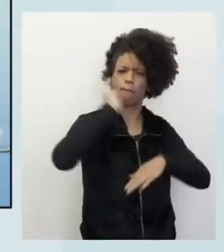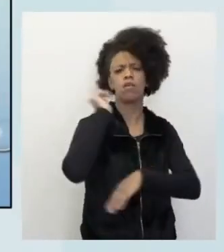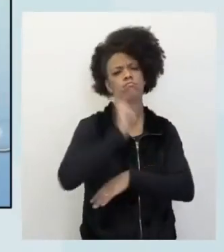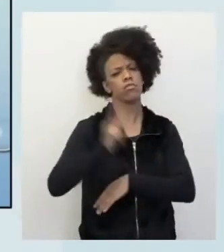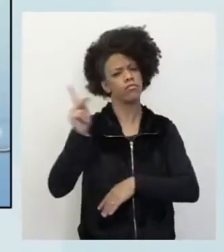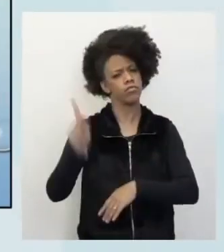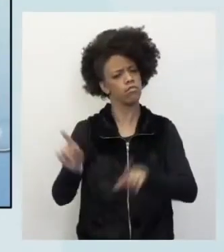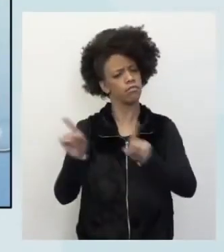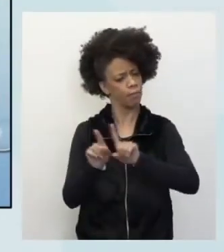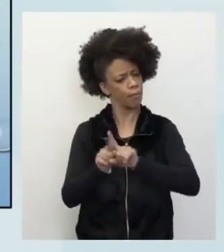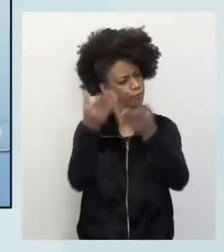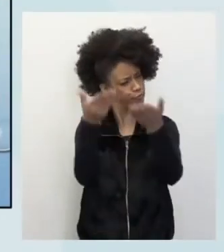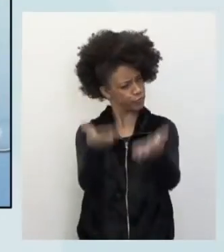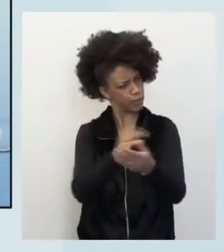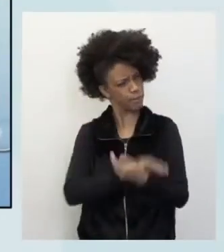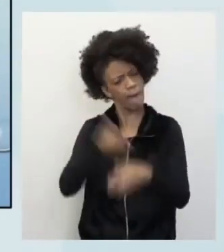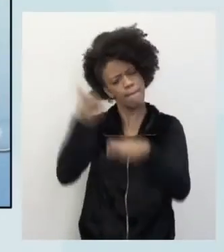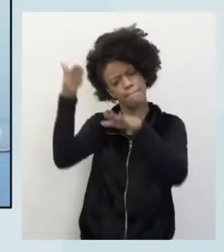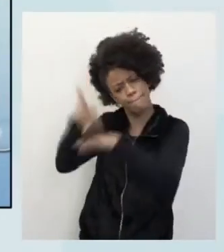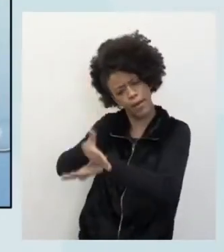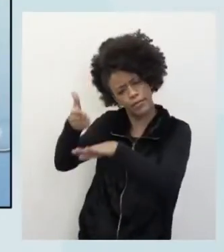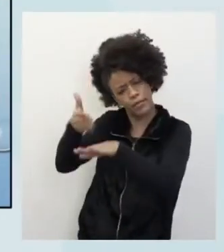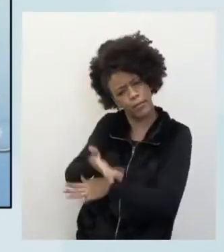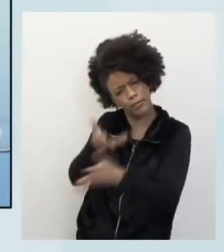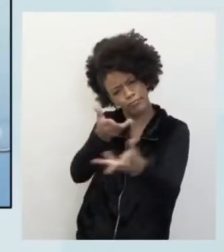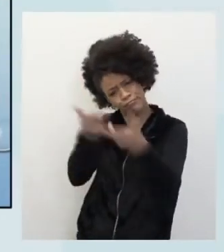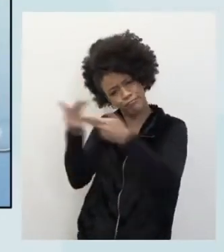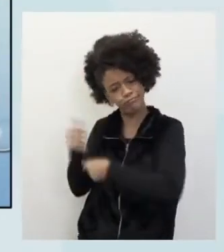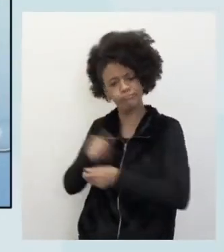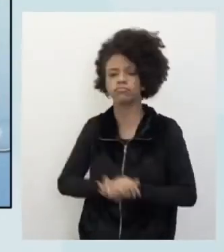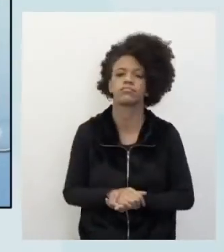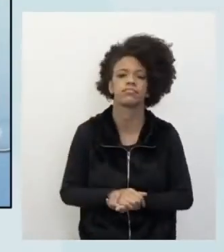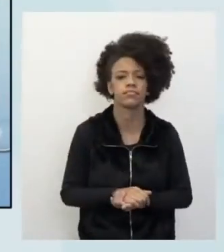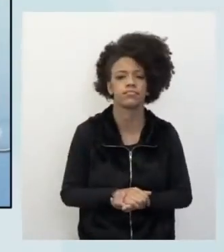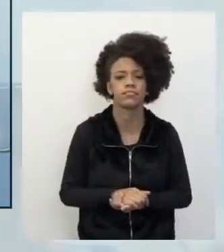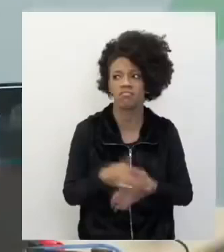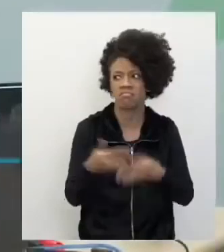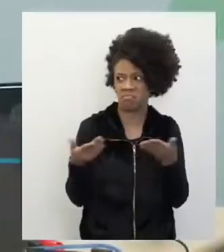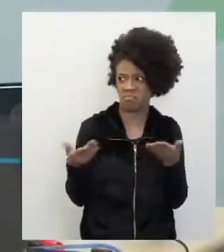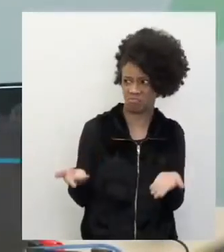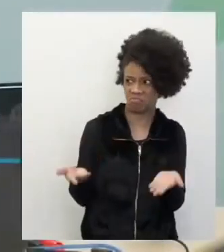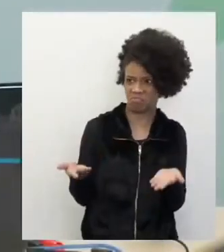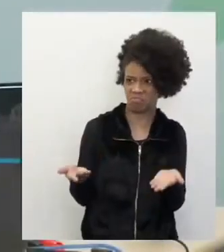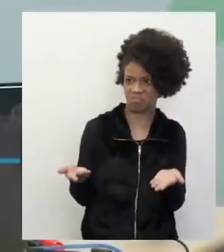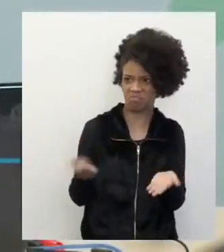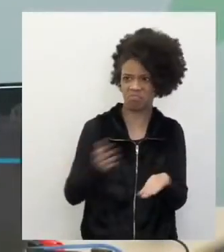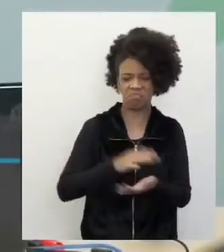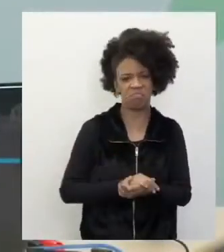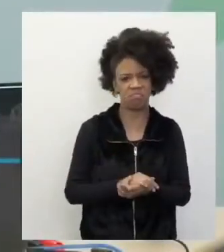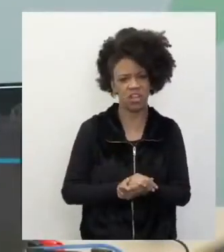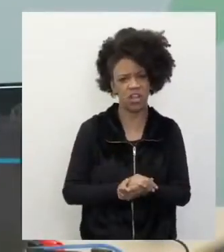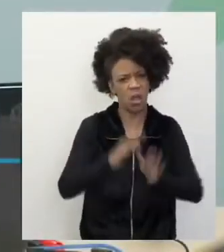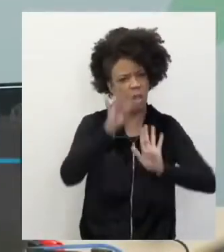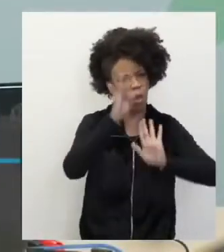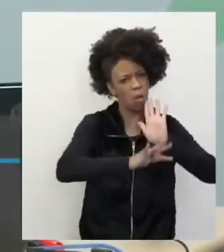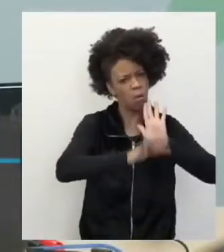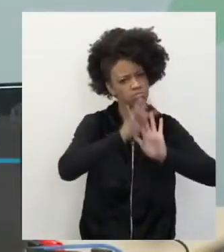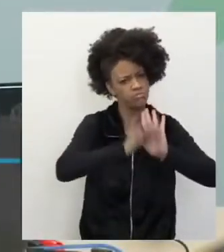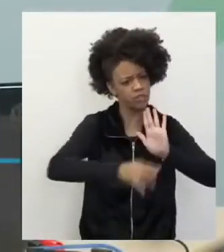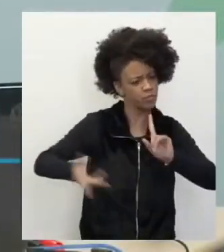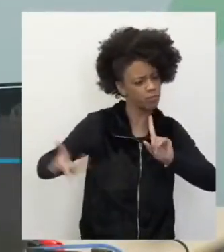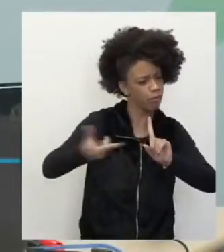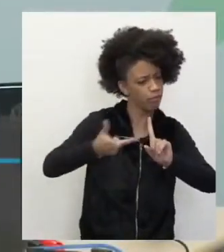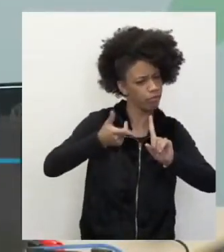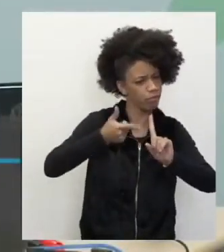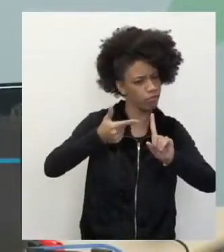professores e também de você. Participe dessa chamada. Olha, gente, agora, né, eles fizeram um texto para te